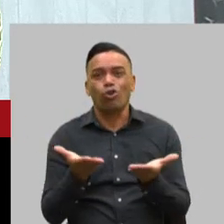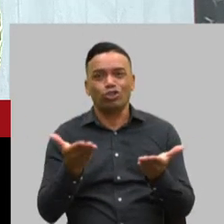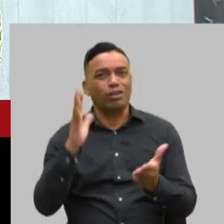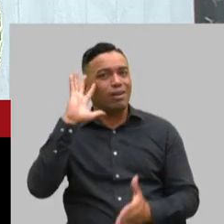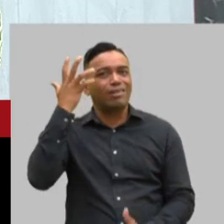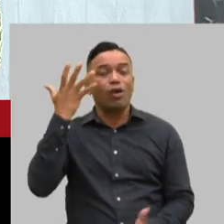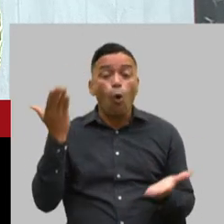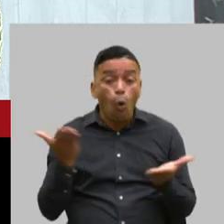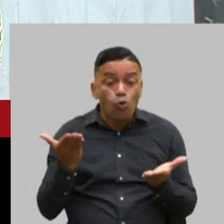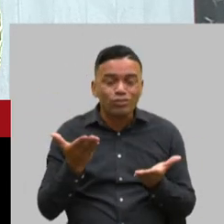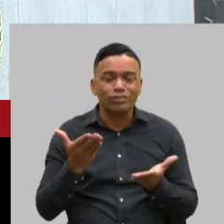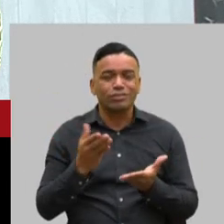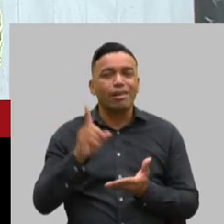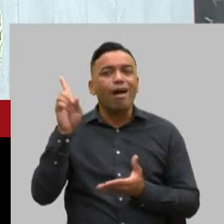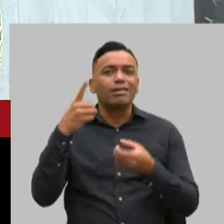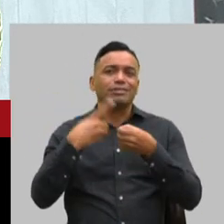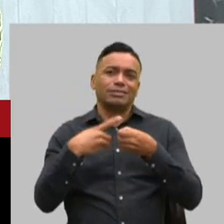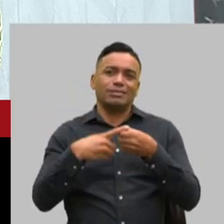E Brumadinho